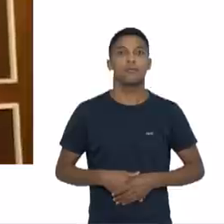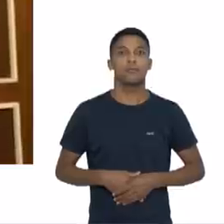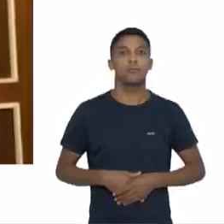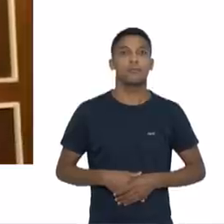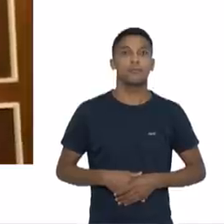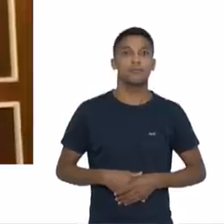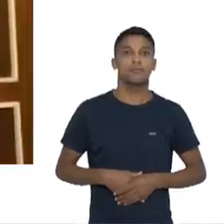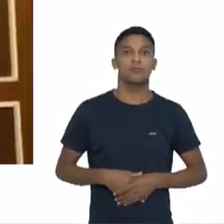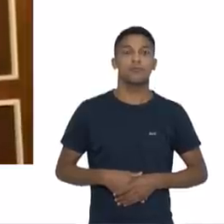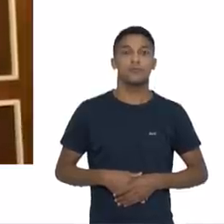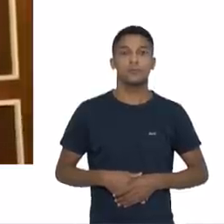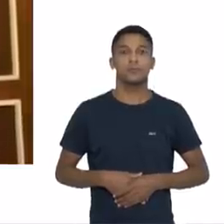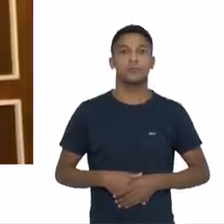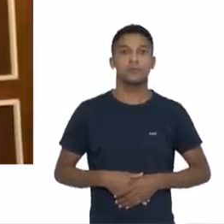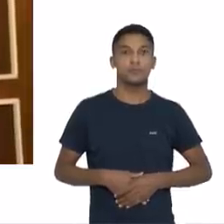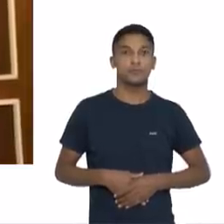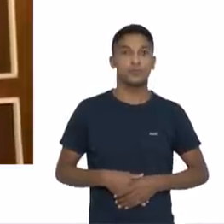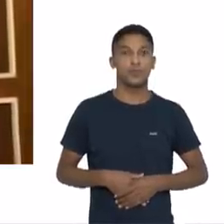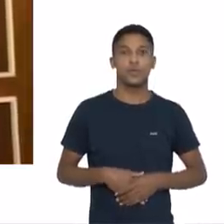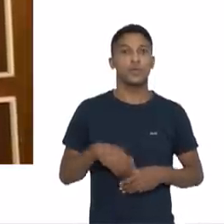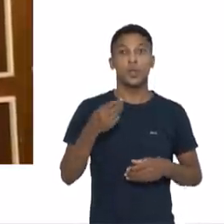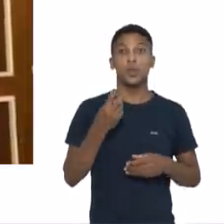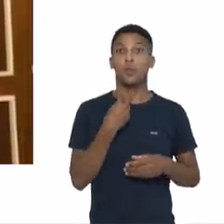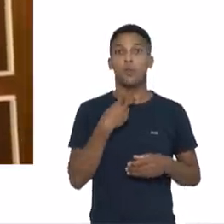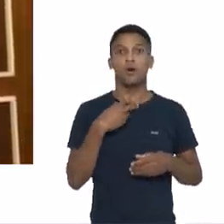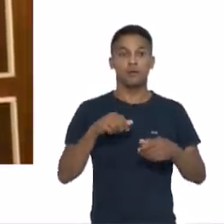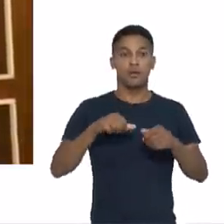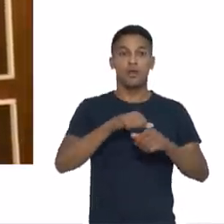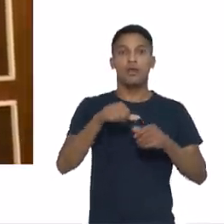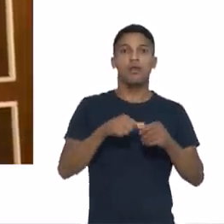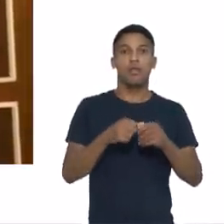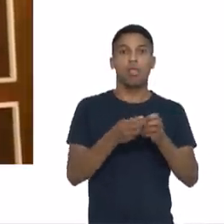prendo, para ele não desmanchar, tá?